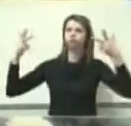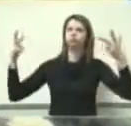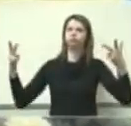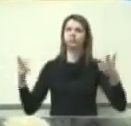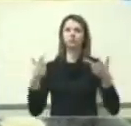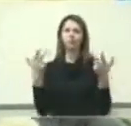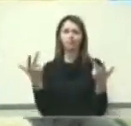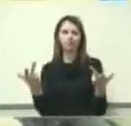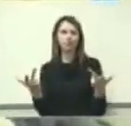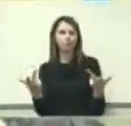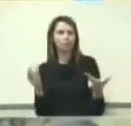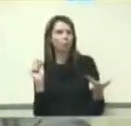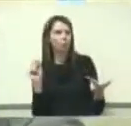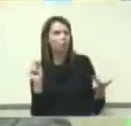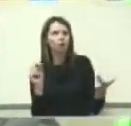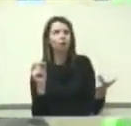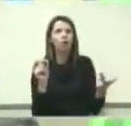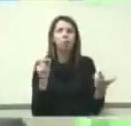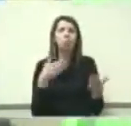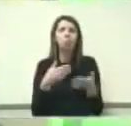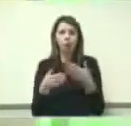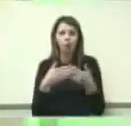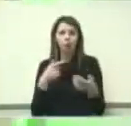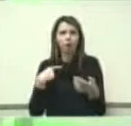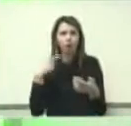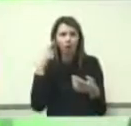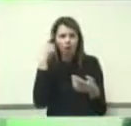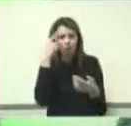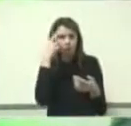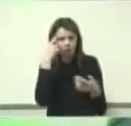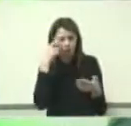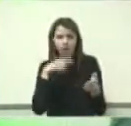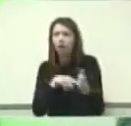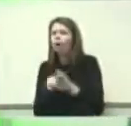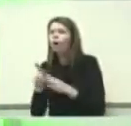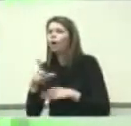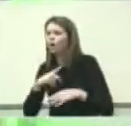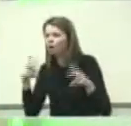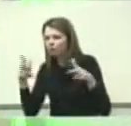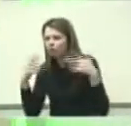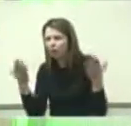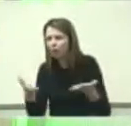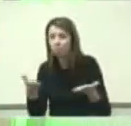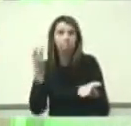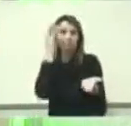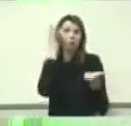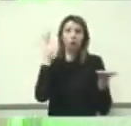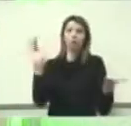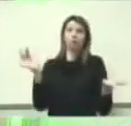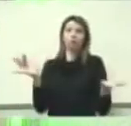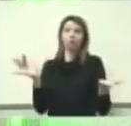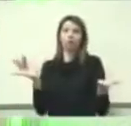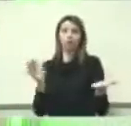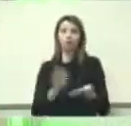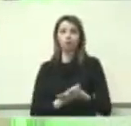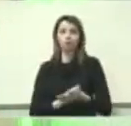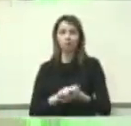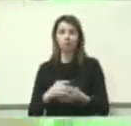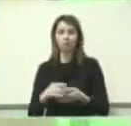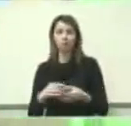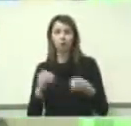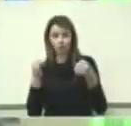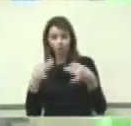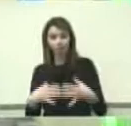e elas são imprevisíveis no dia que nós passamos que vivemos o momento histórico que foi